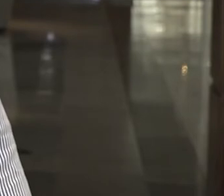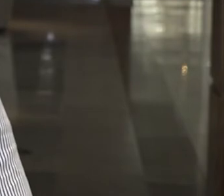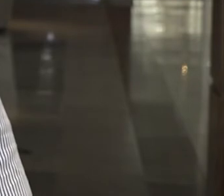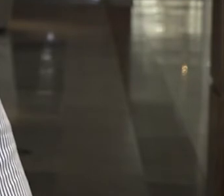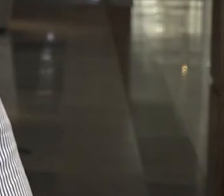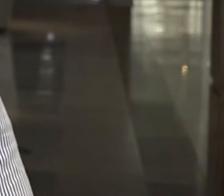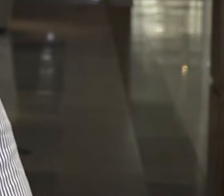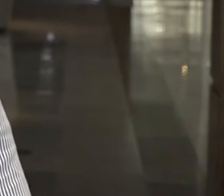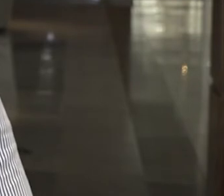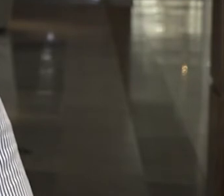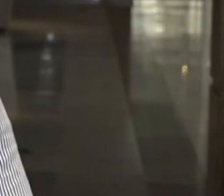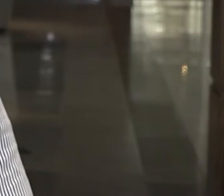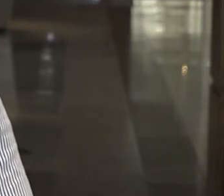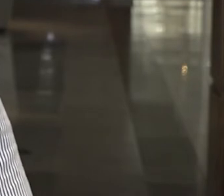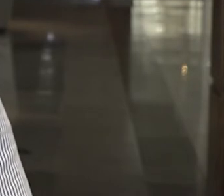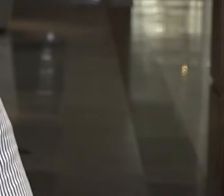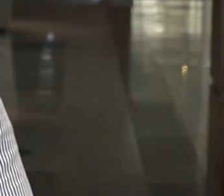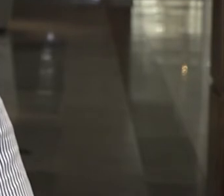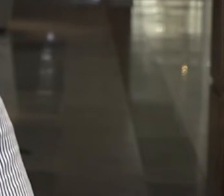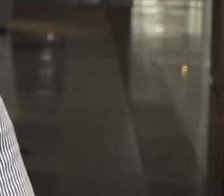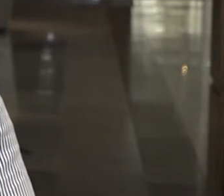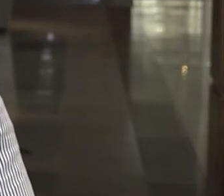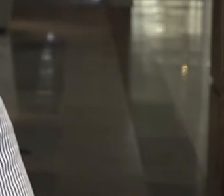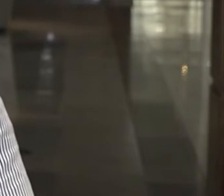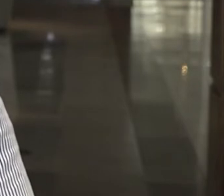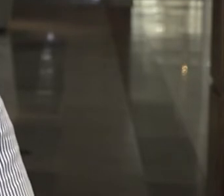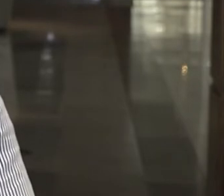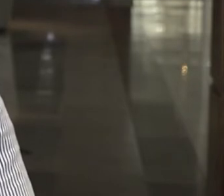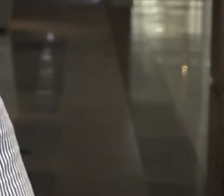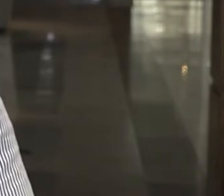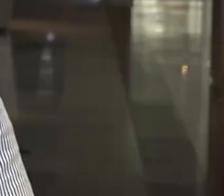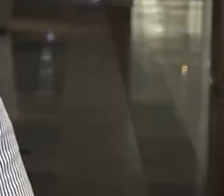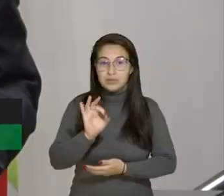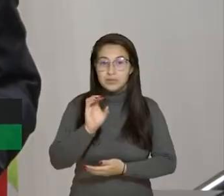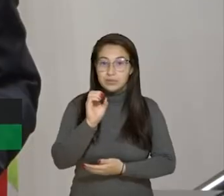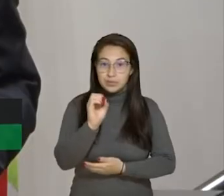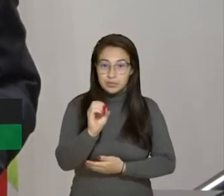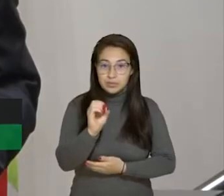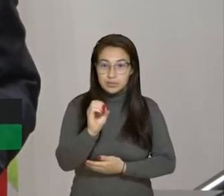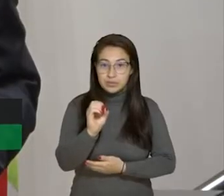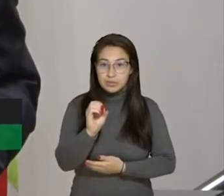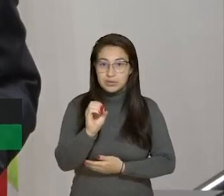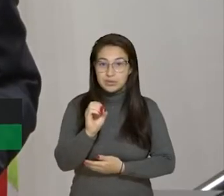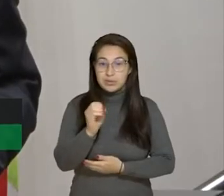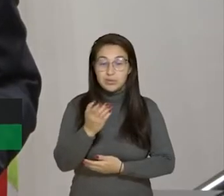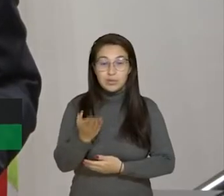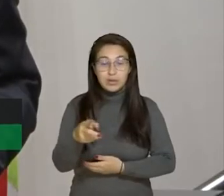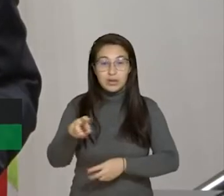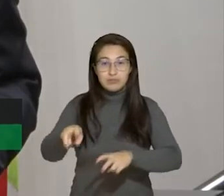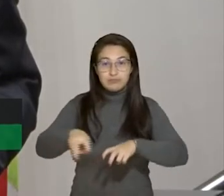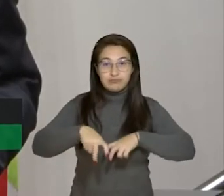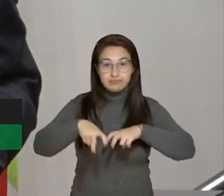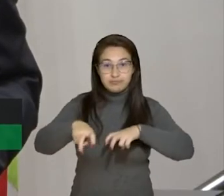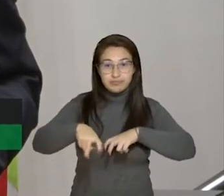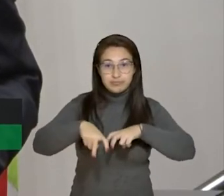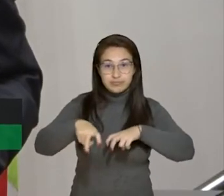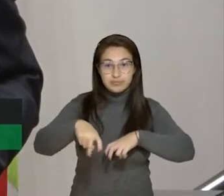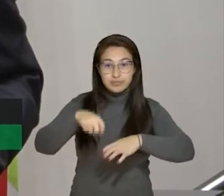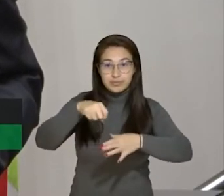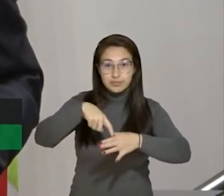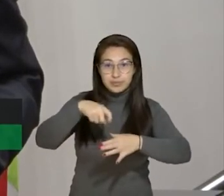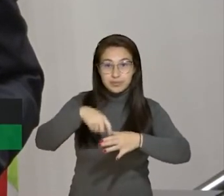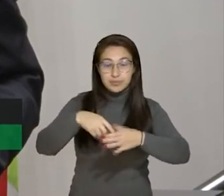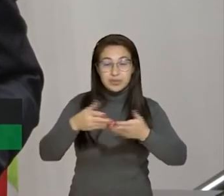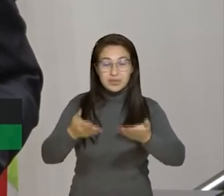pedir empréstimo a juros zero junto ao badesc agência de fomento do Estado de Santa Catarina os nossos agricultores que